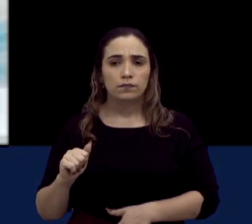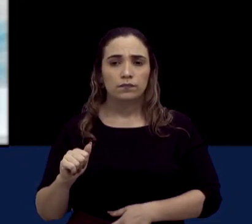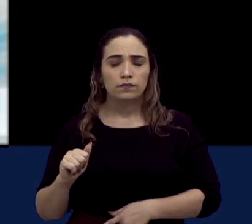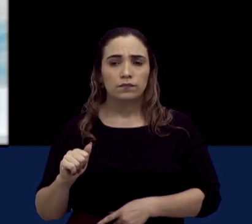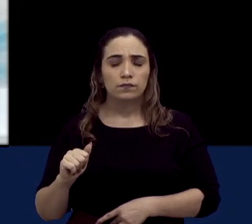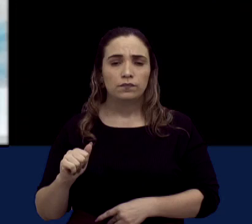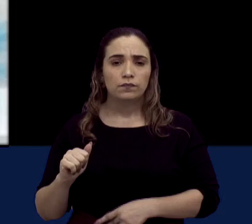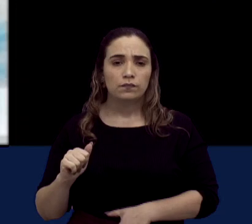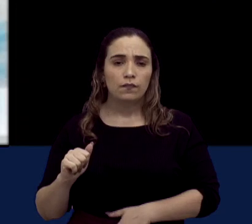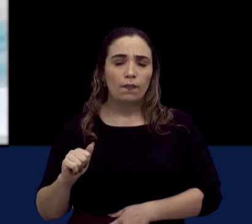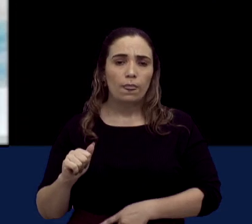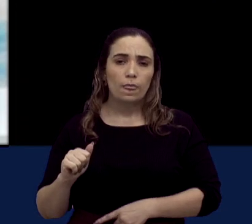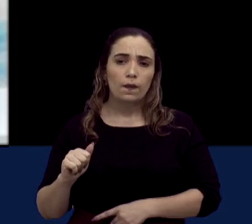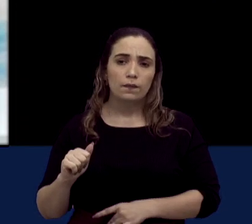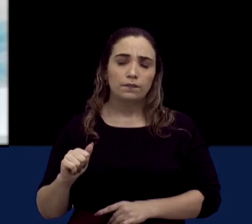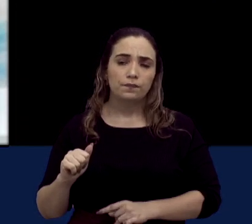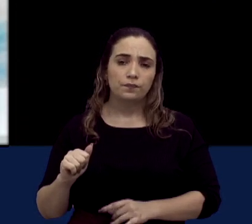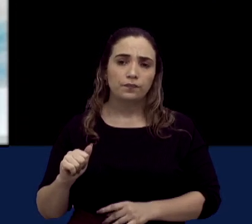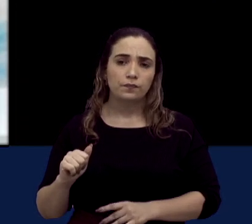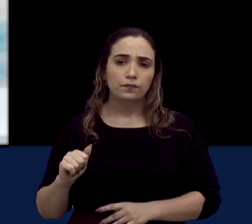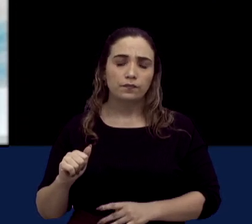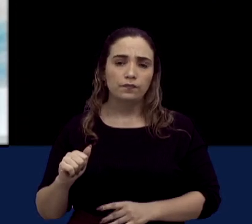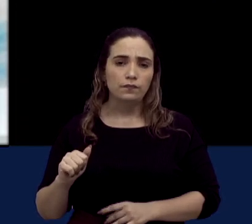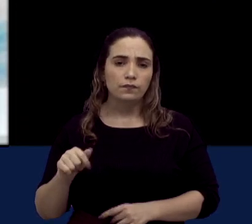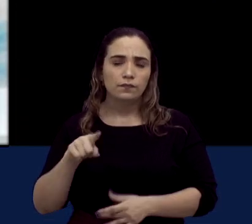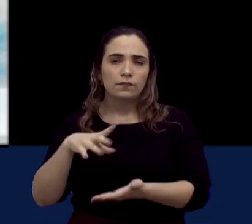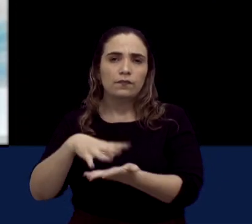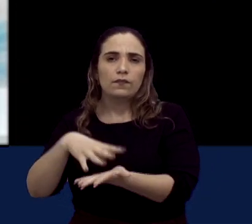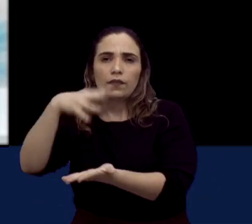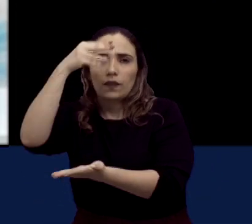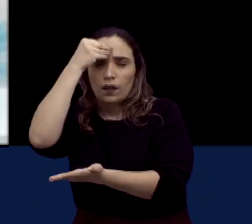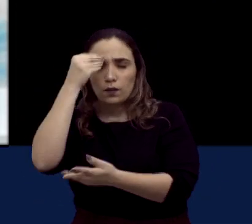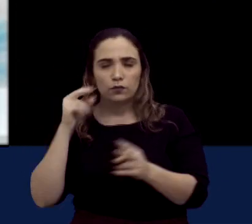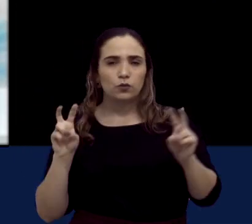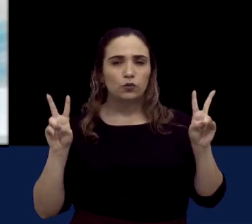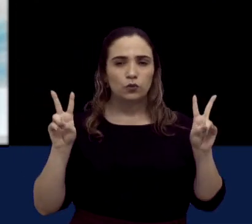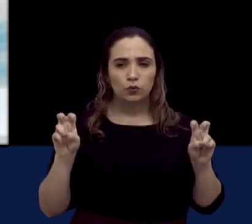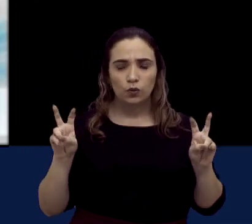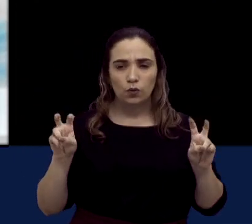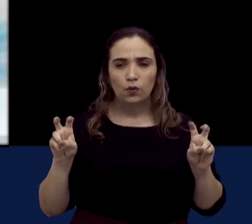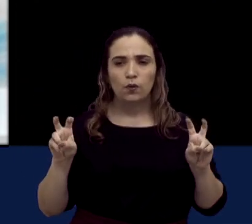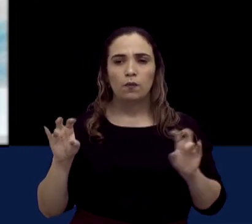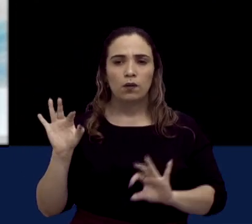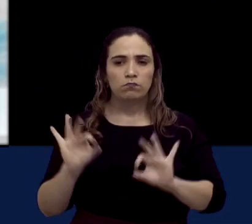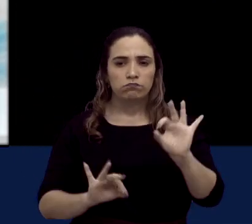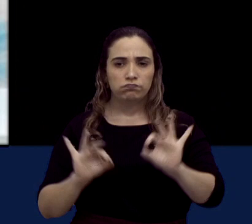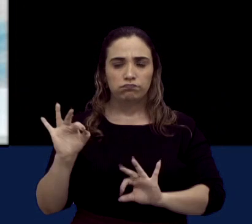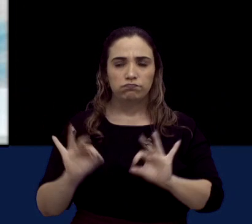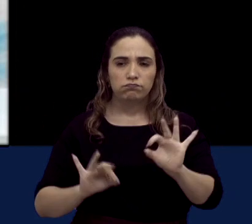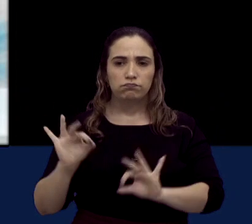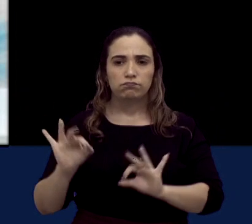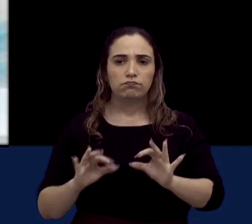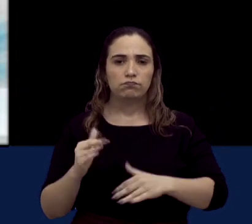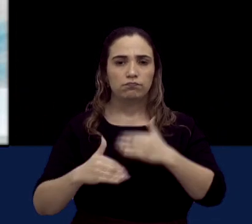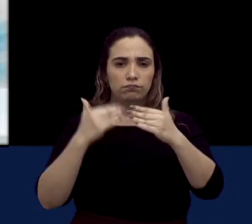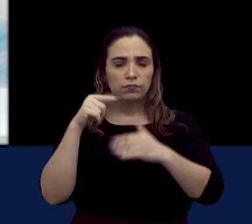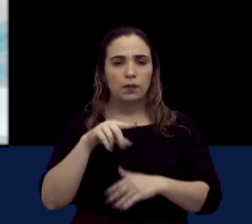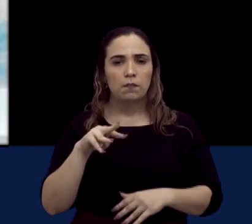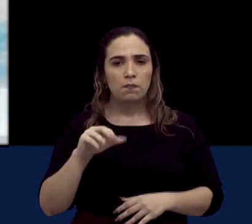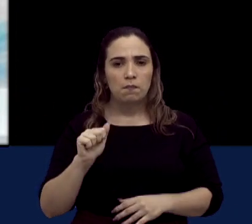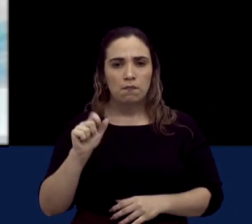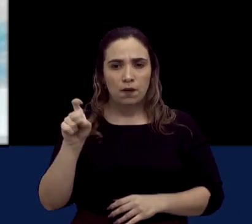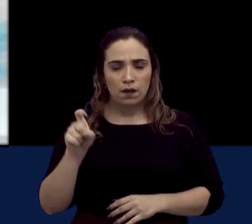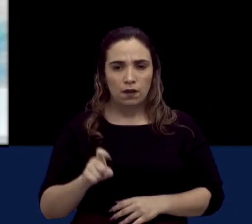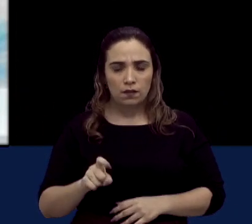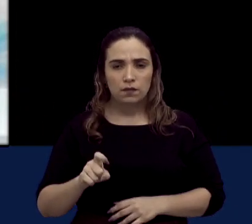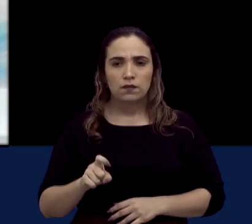que foi essa teoria burocrática feita, né, elaborada, desenvolvida por Max Weber,